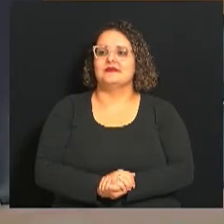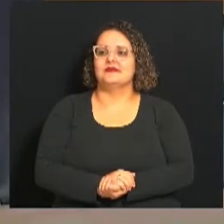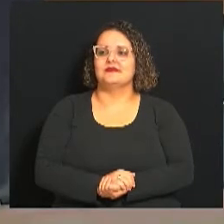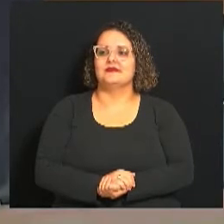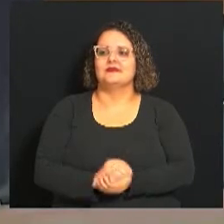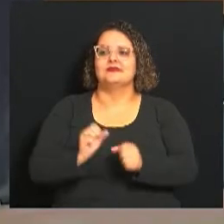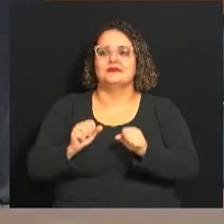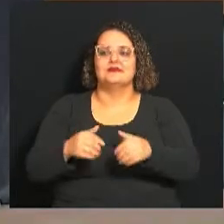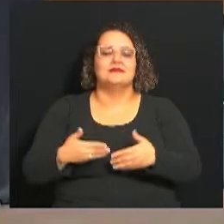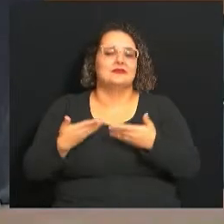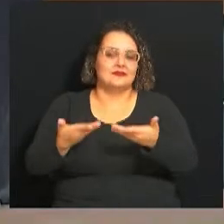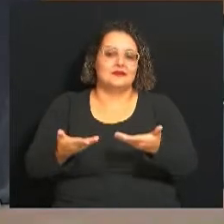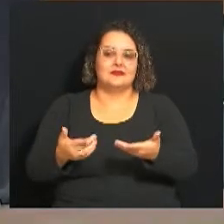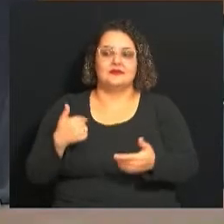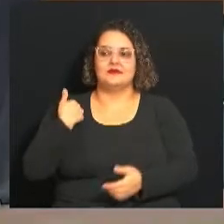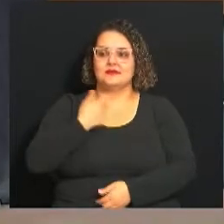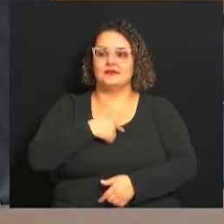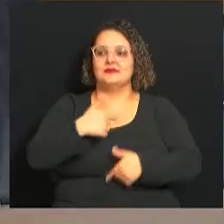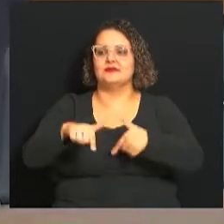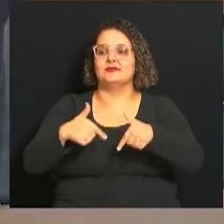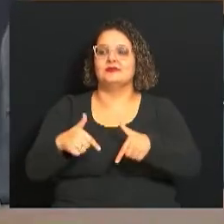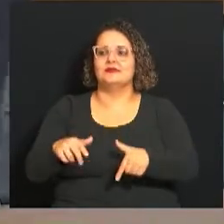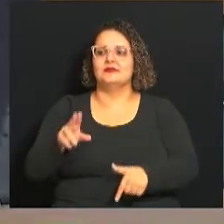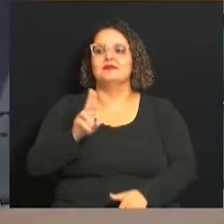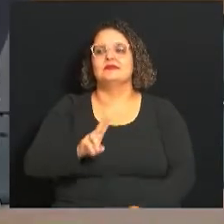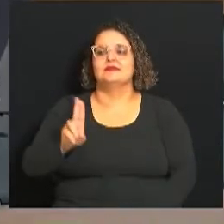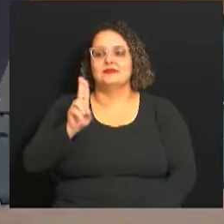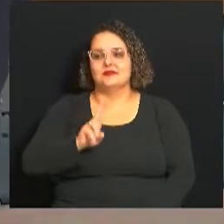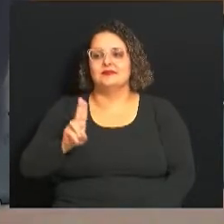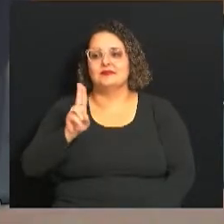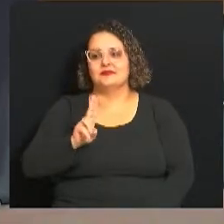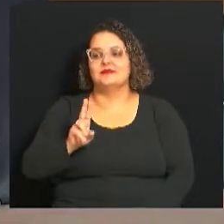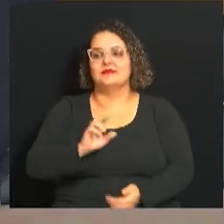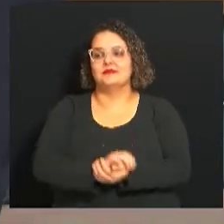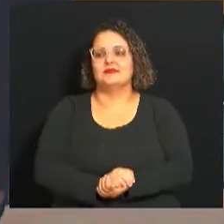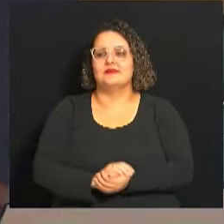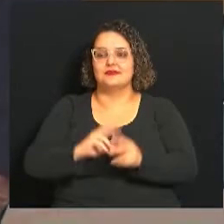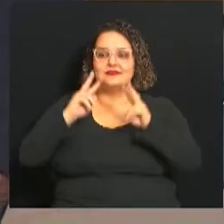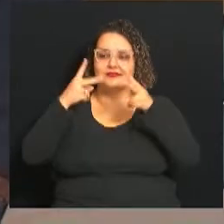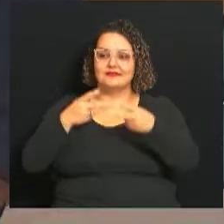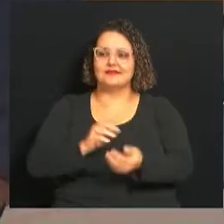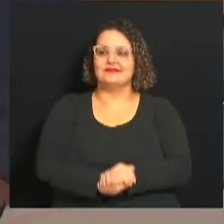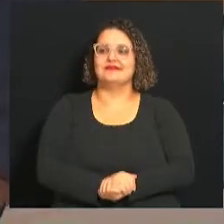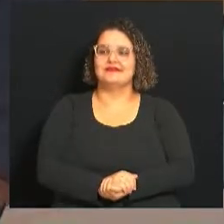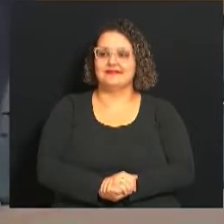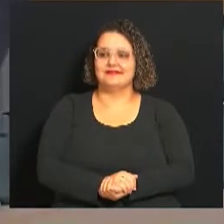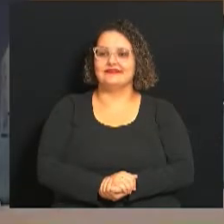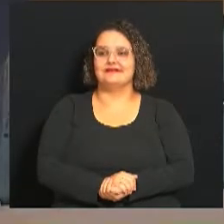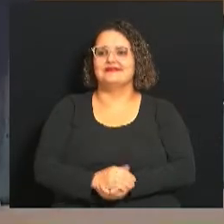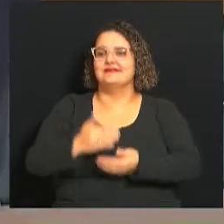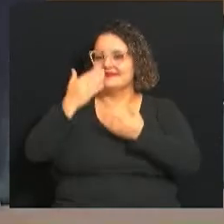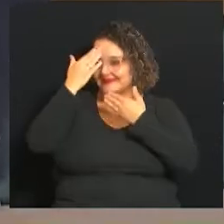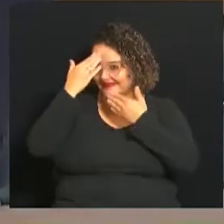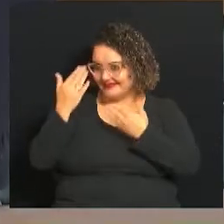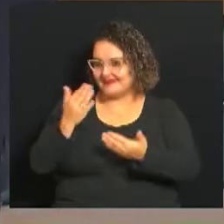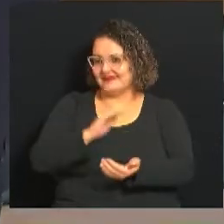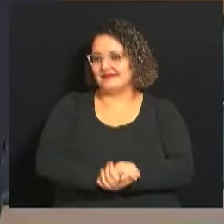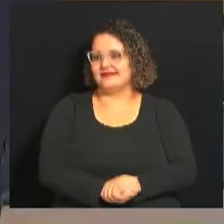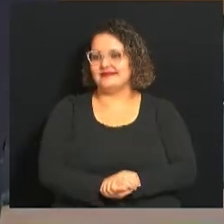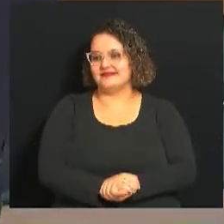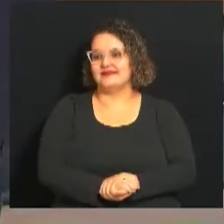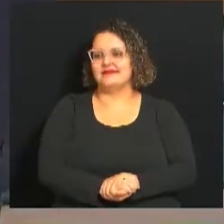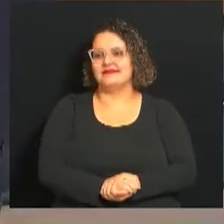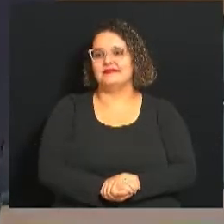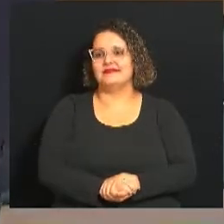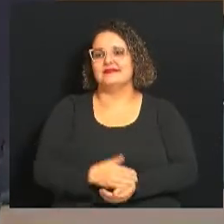nosso trabalho ser utilizado e ser reconhecido. Bom, muito obrigado então por sua